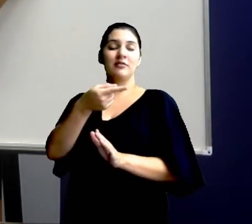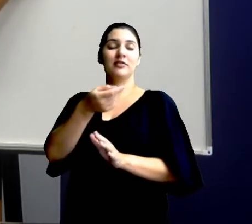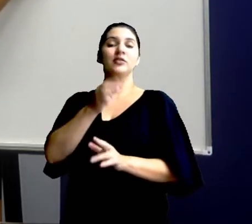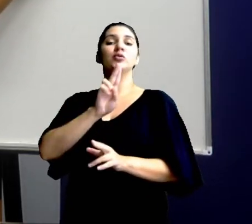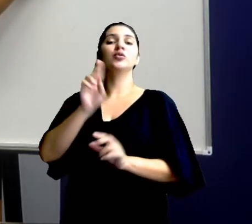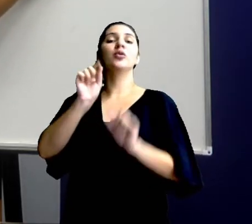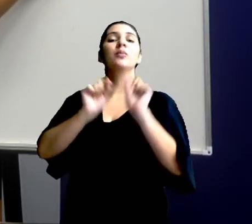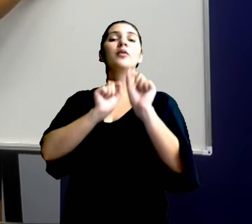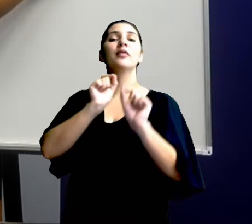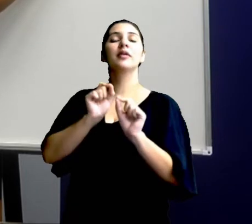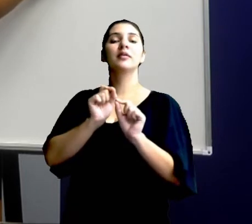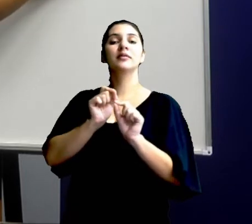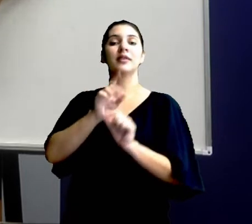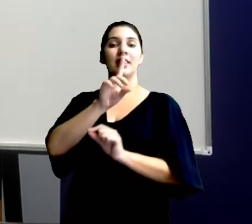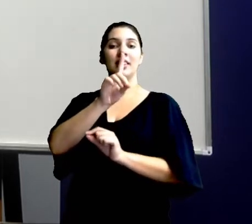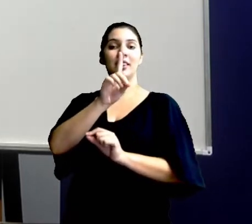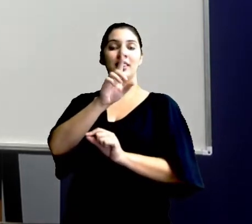chama